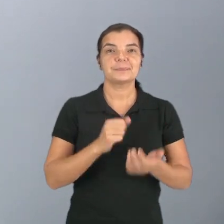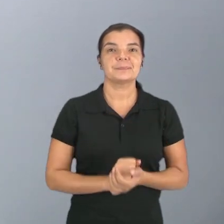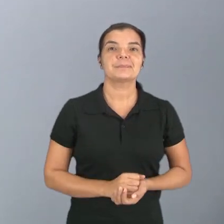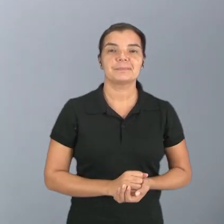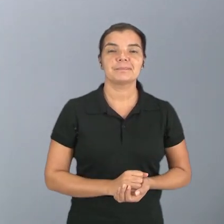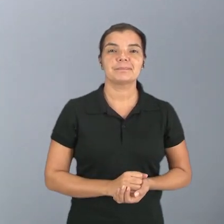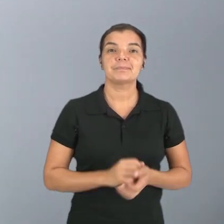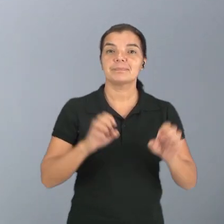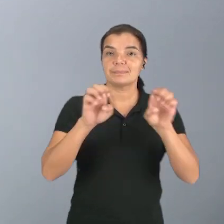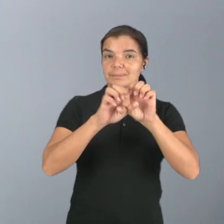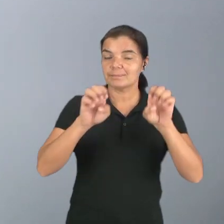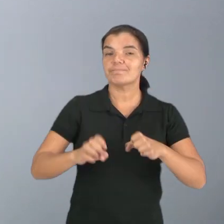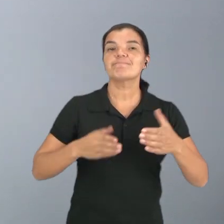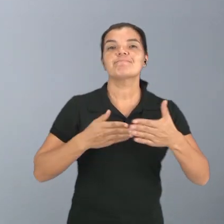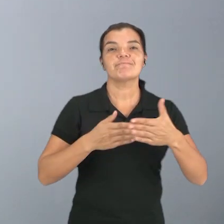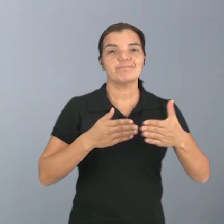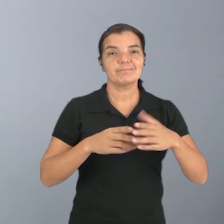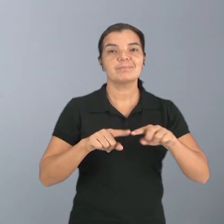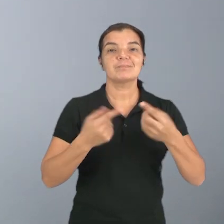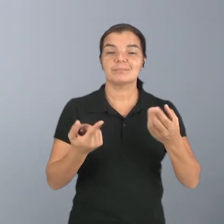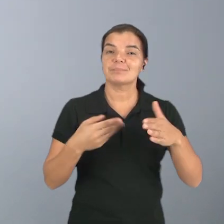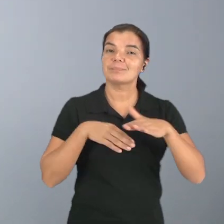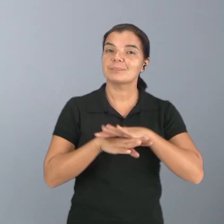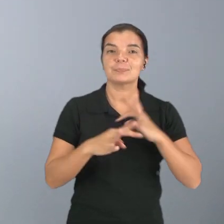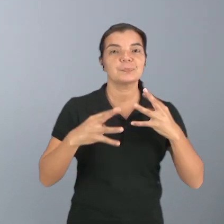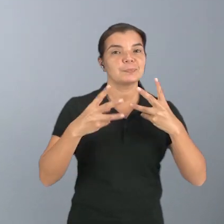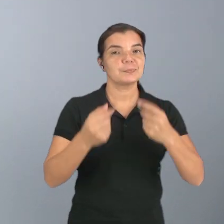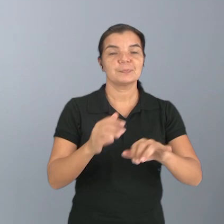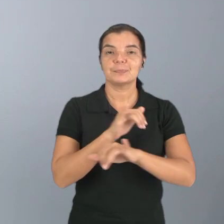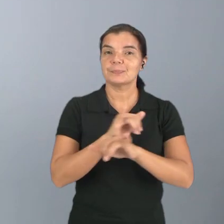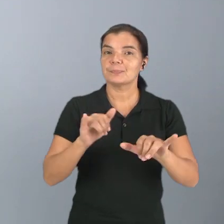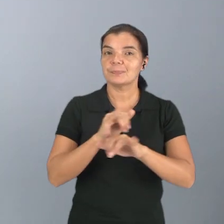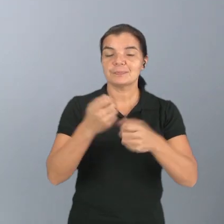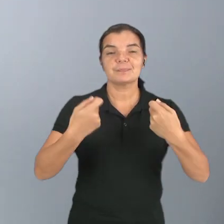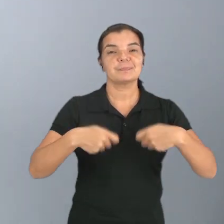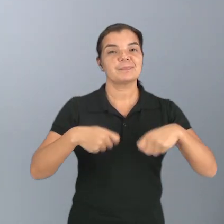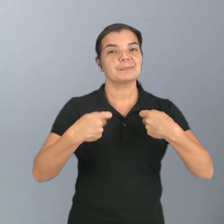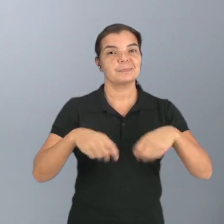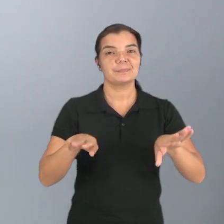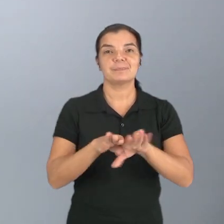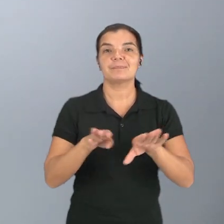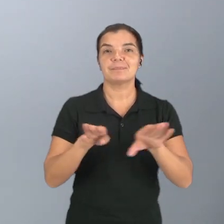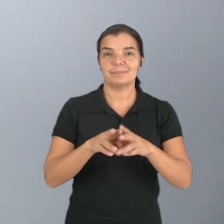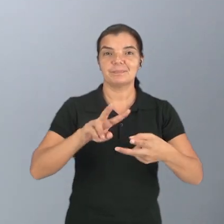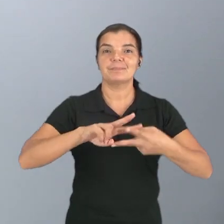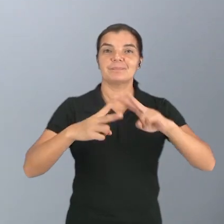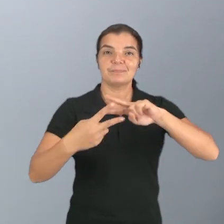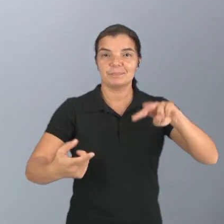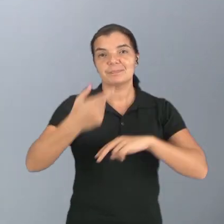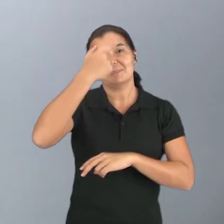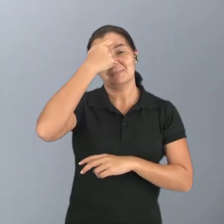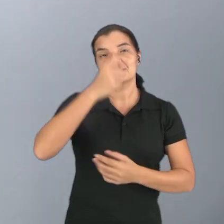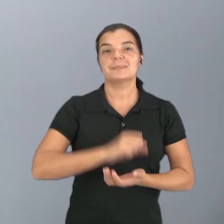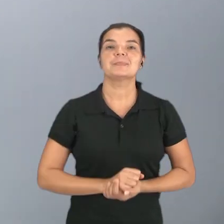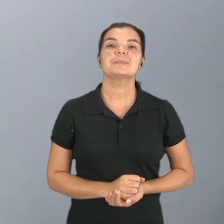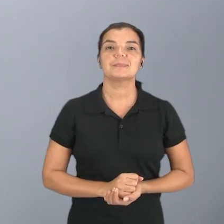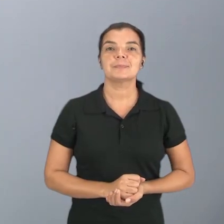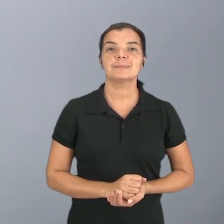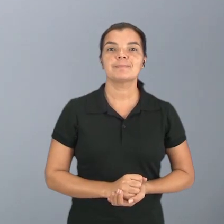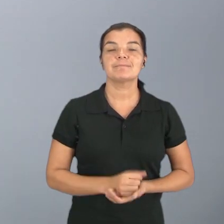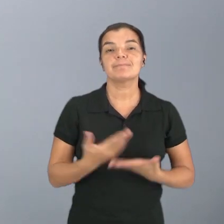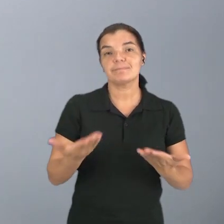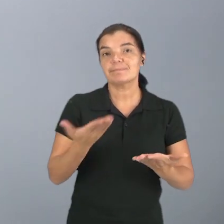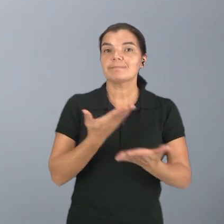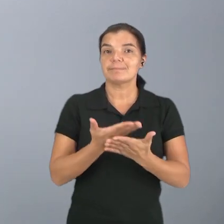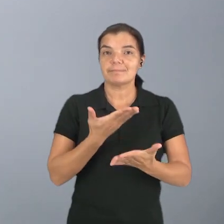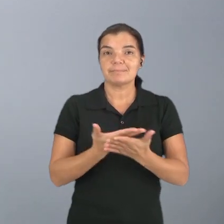uma estrutura bem delimitada, que é para armazenar todas as informações necessárias de um determinado organismo. Então,